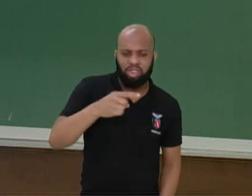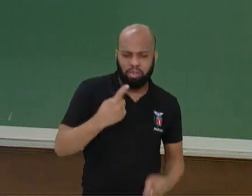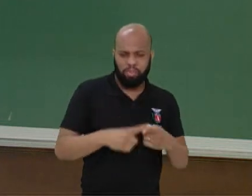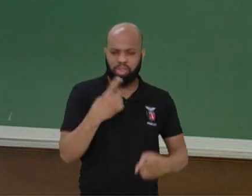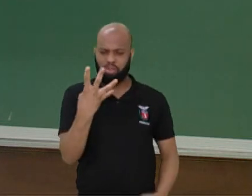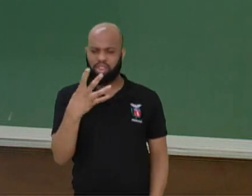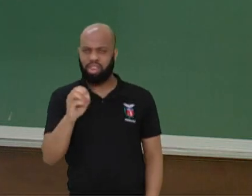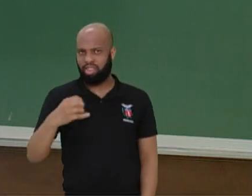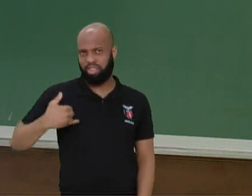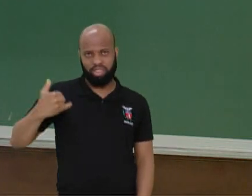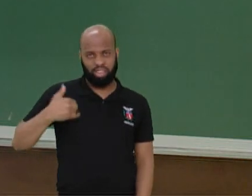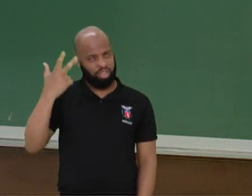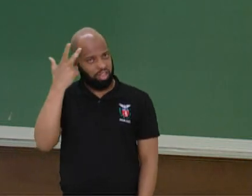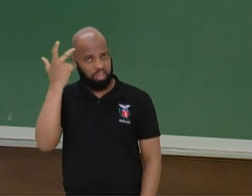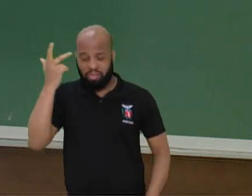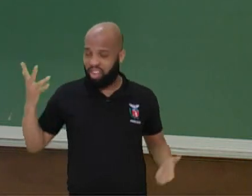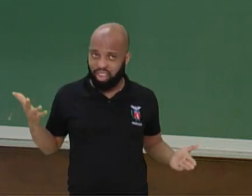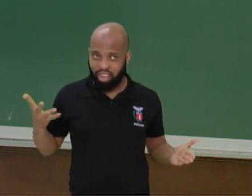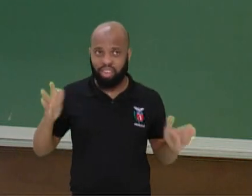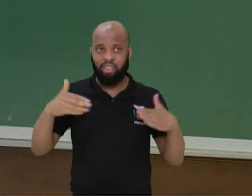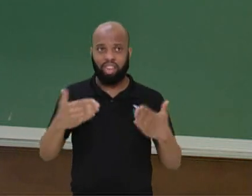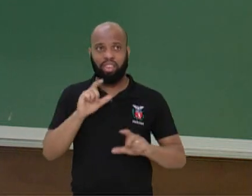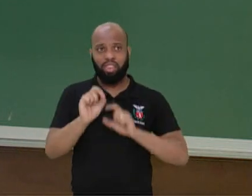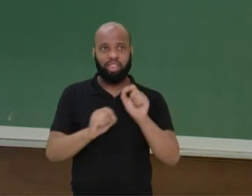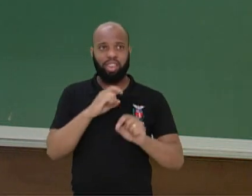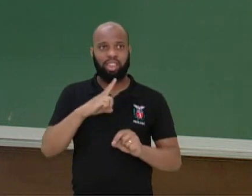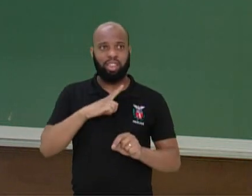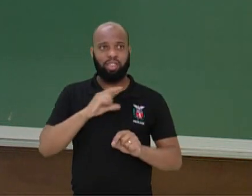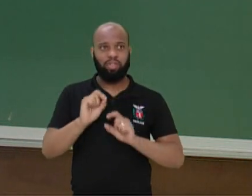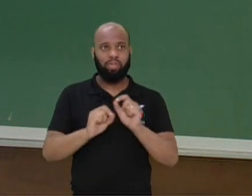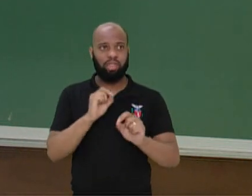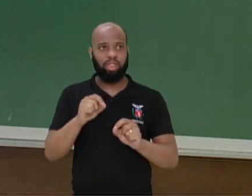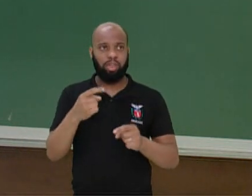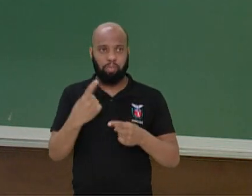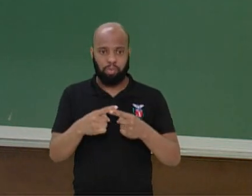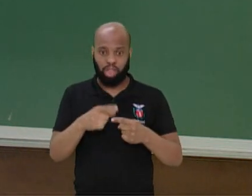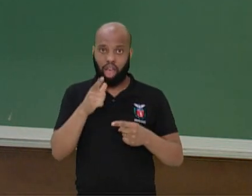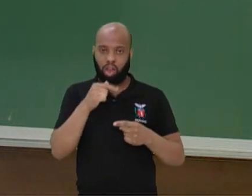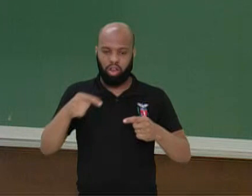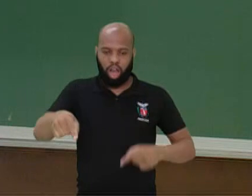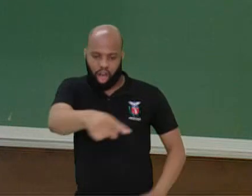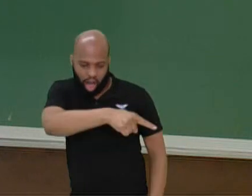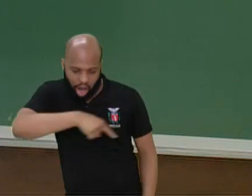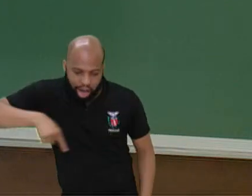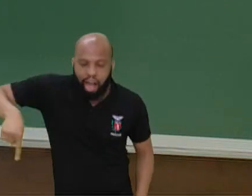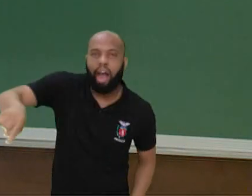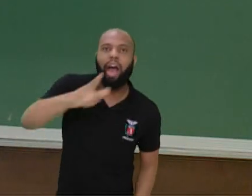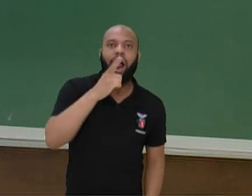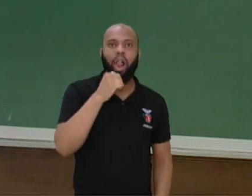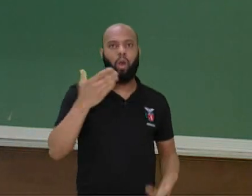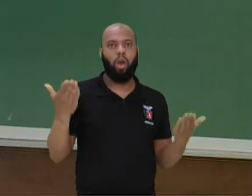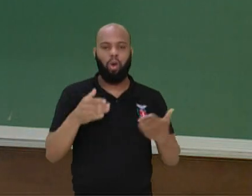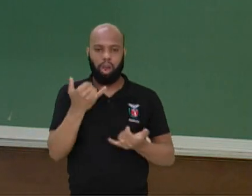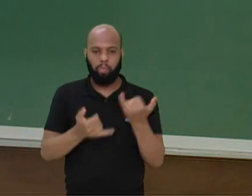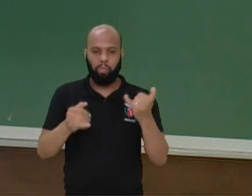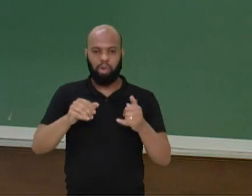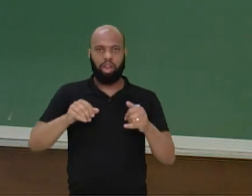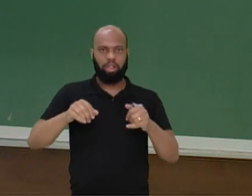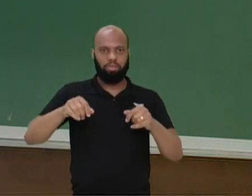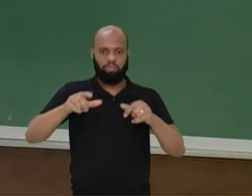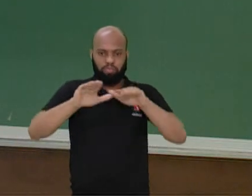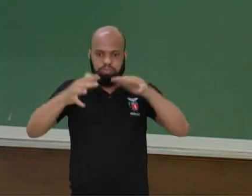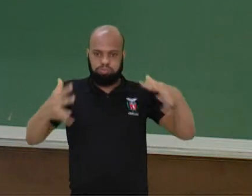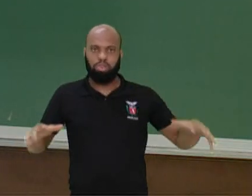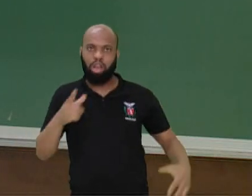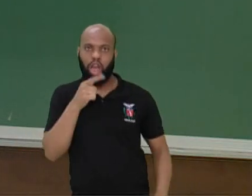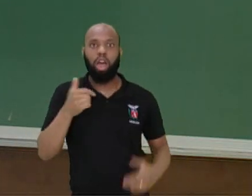está aí. Um estanque era um oceano. Então, uma lagoa, já aumentou um pouquinho, tá vendo? Era um oceano. E a